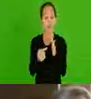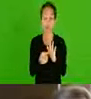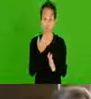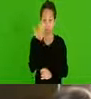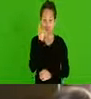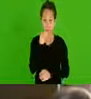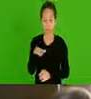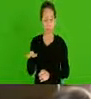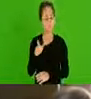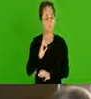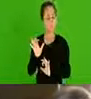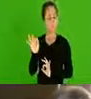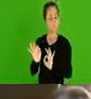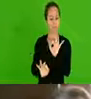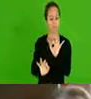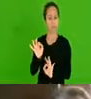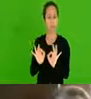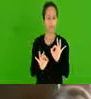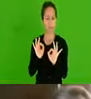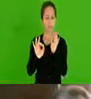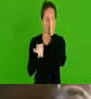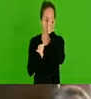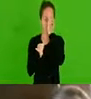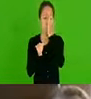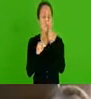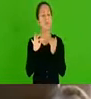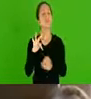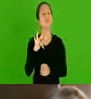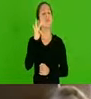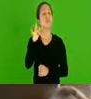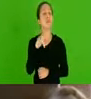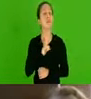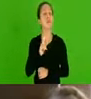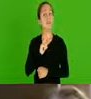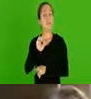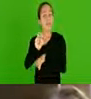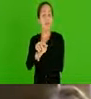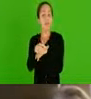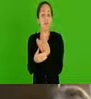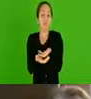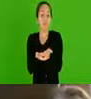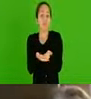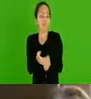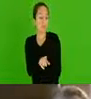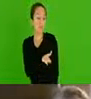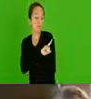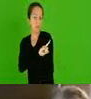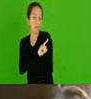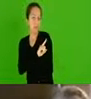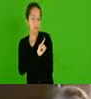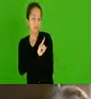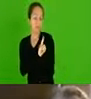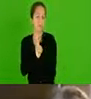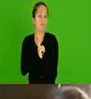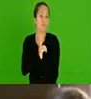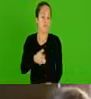preparadas para entrar para o primeiro ano do primeiro grau para elas poderem ser